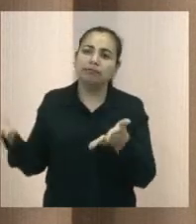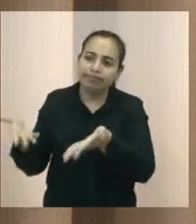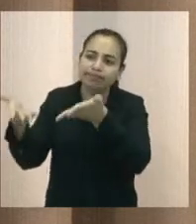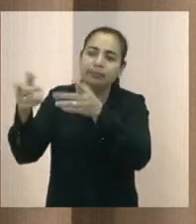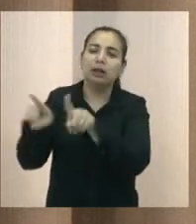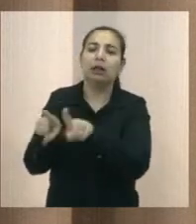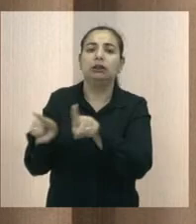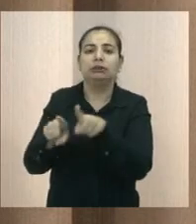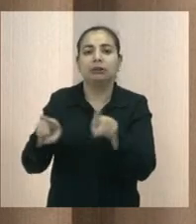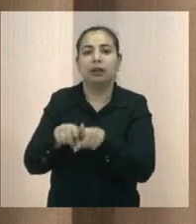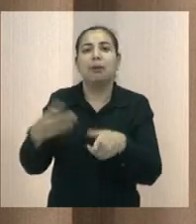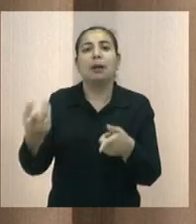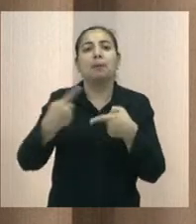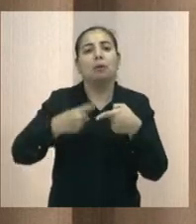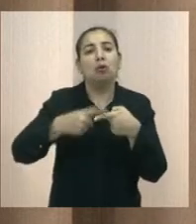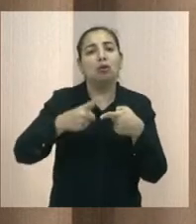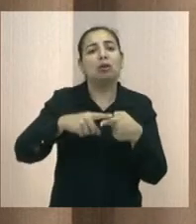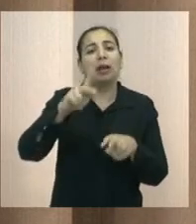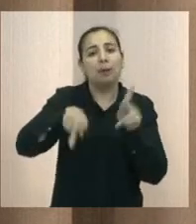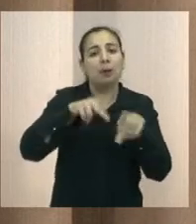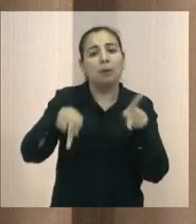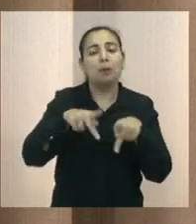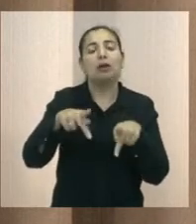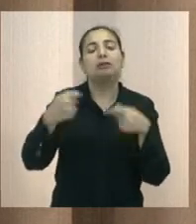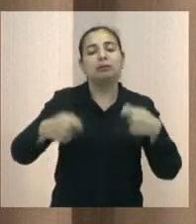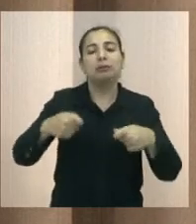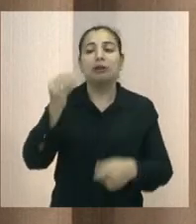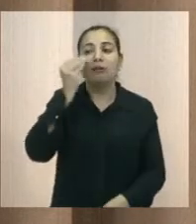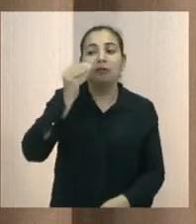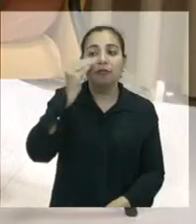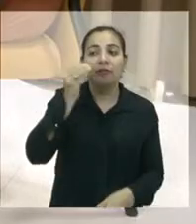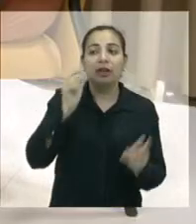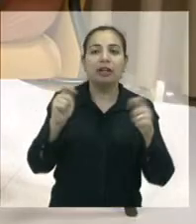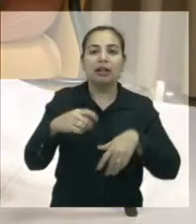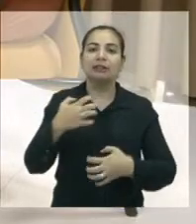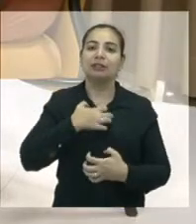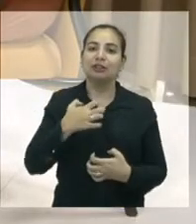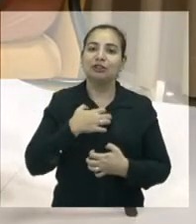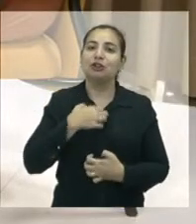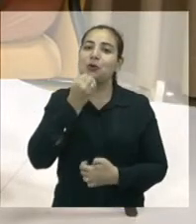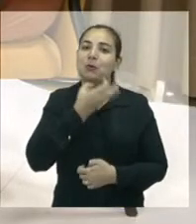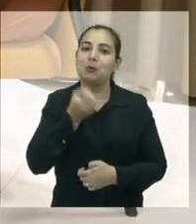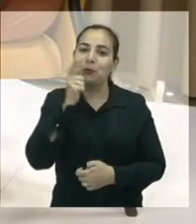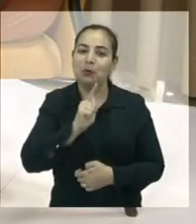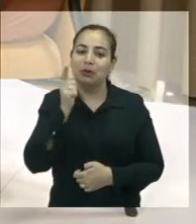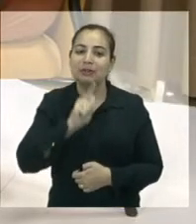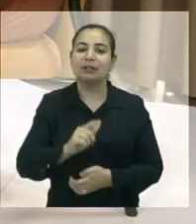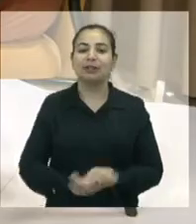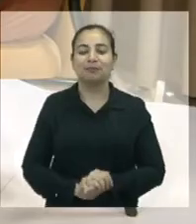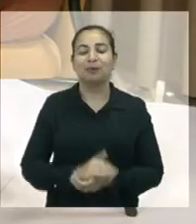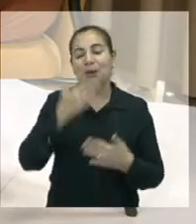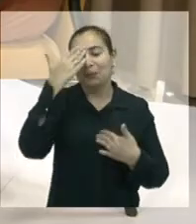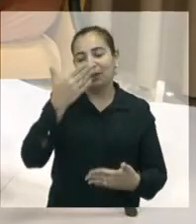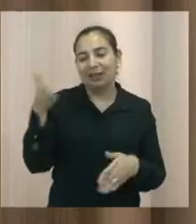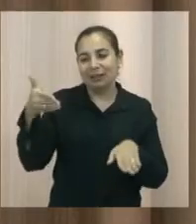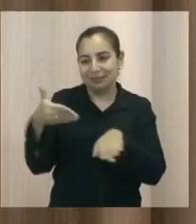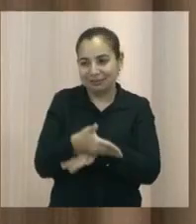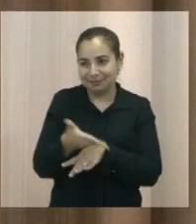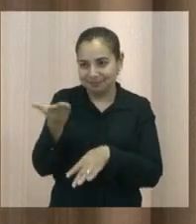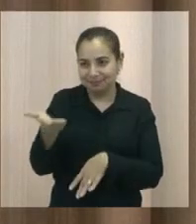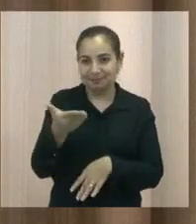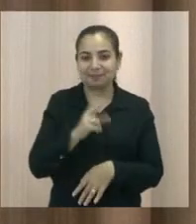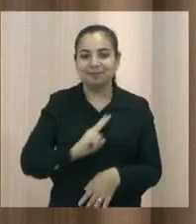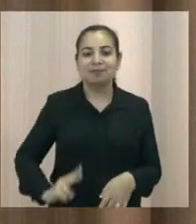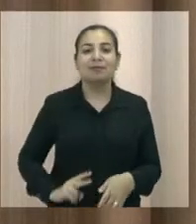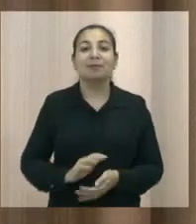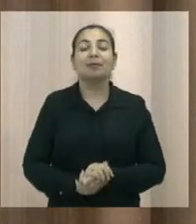possa sentir, né, o retorno do trabalho que a gente vem fazendo. Verdade, obrigada pela sua participação. Tá? Obrigada. Eu agradeço você também que